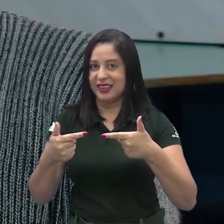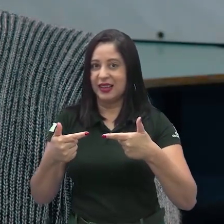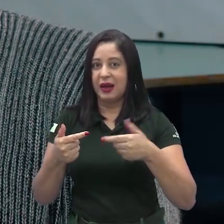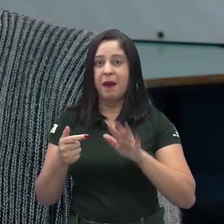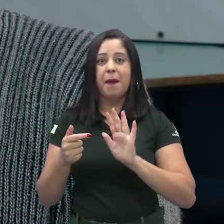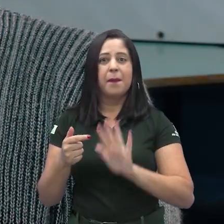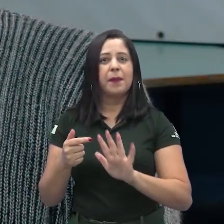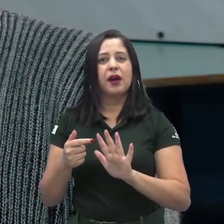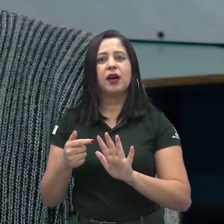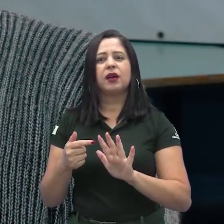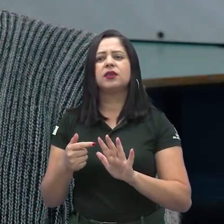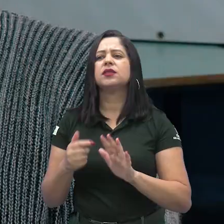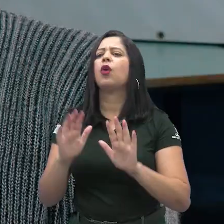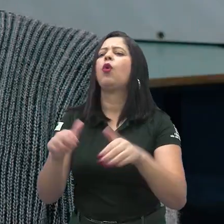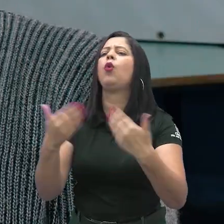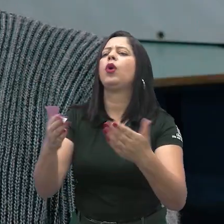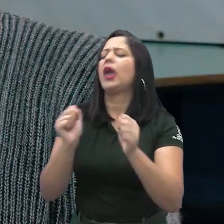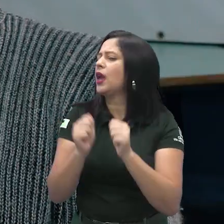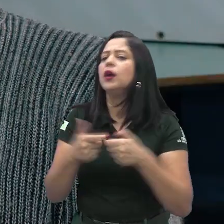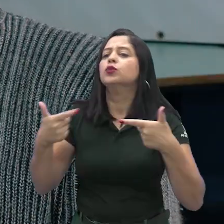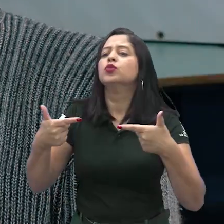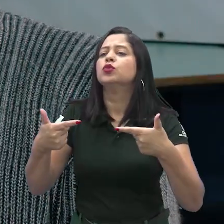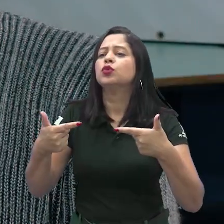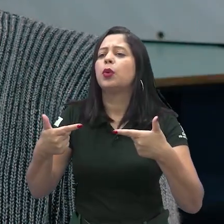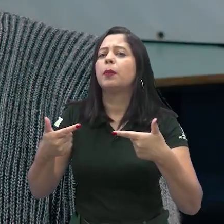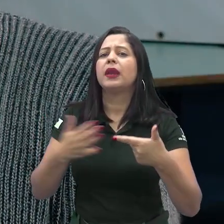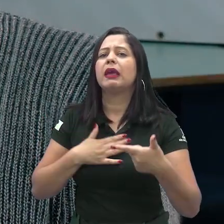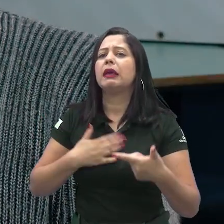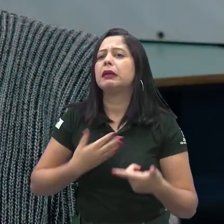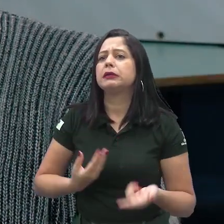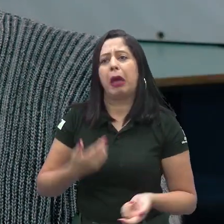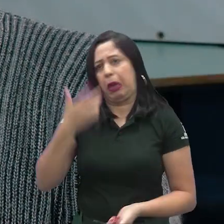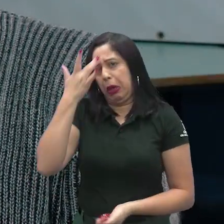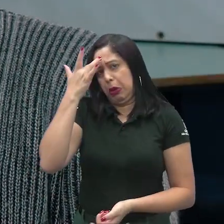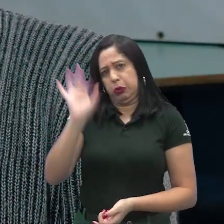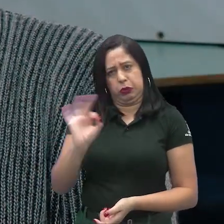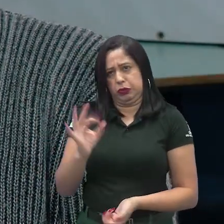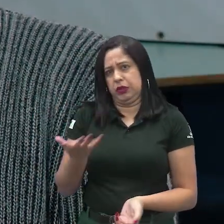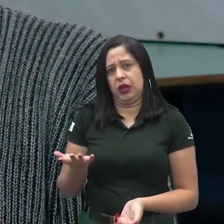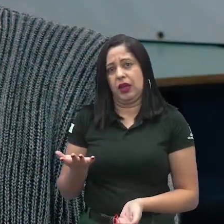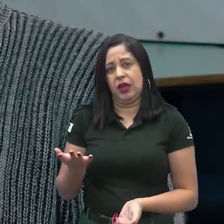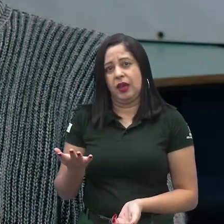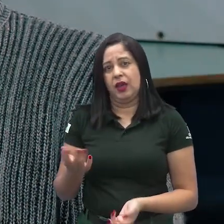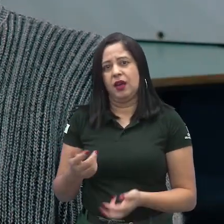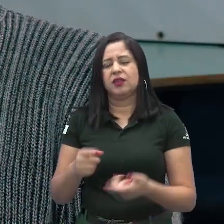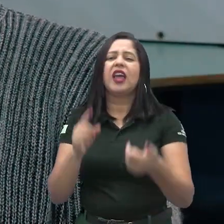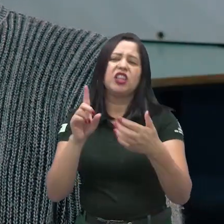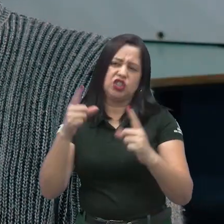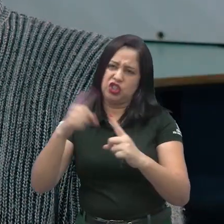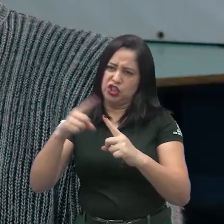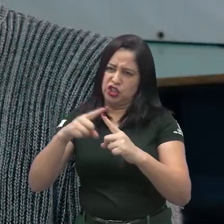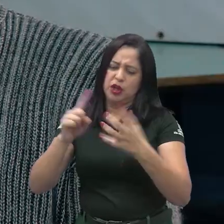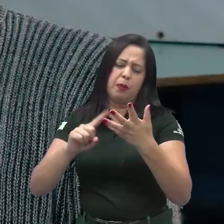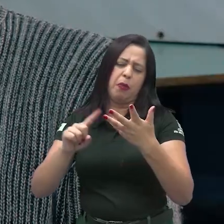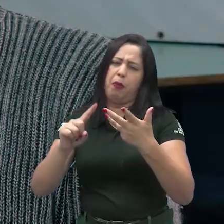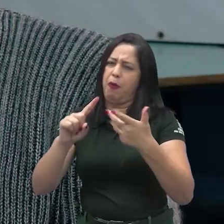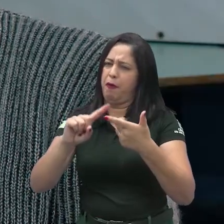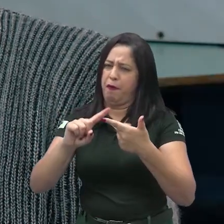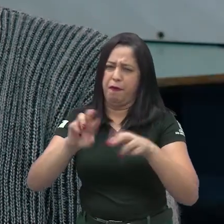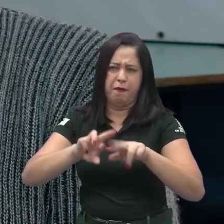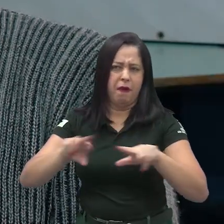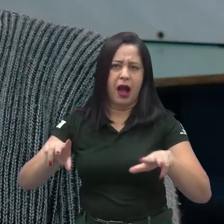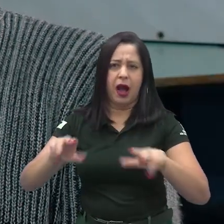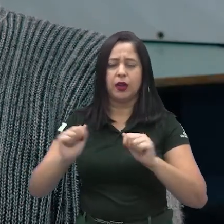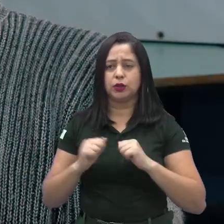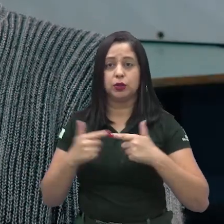né? Mas que surpresa que essa Vivian quer fazer para mim? Que eu não sei qual surpresa. Que surpresa? Tem vários tipos de surpresa,